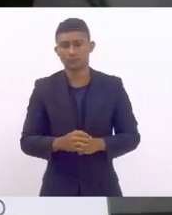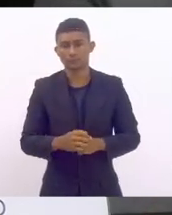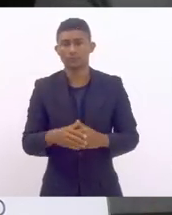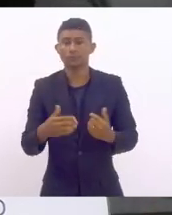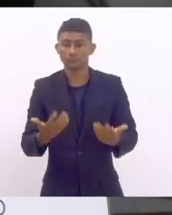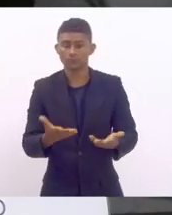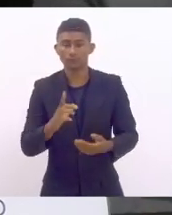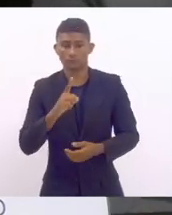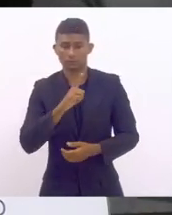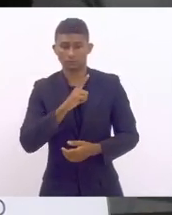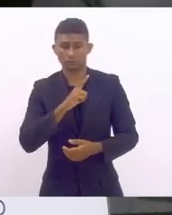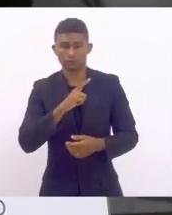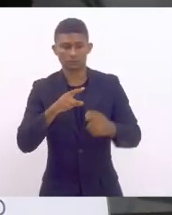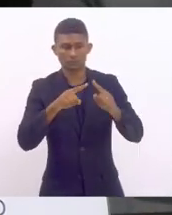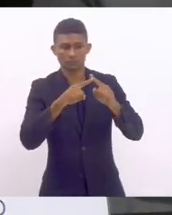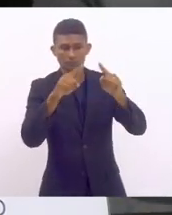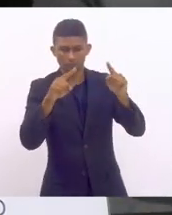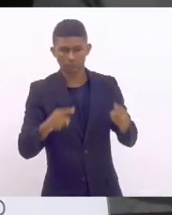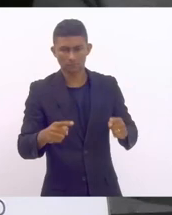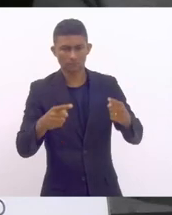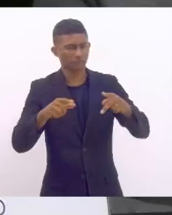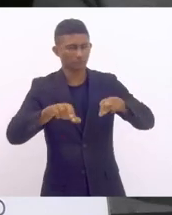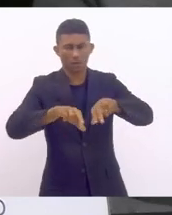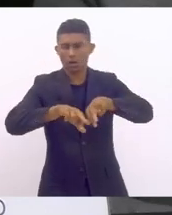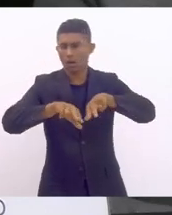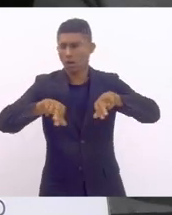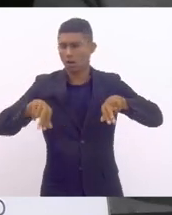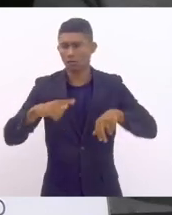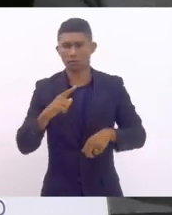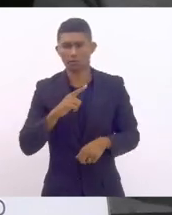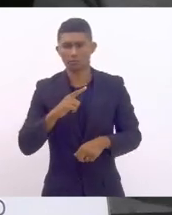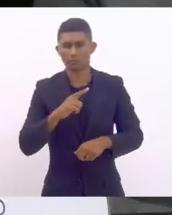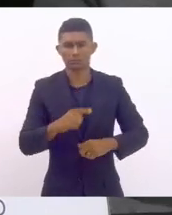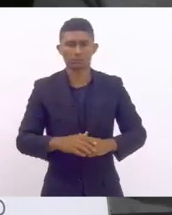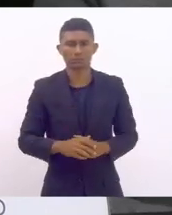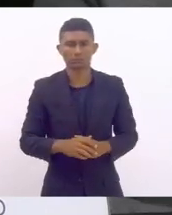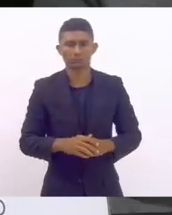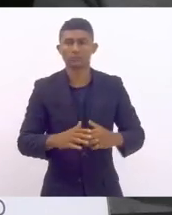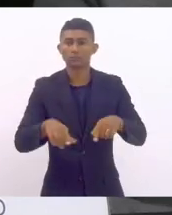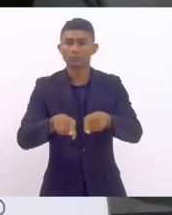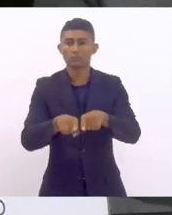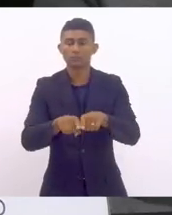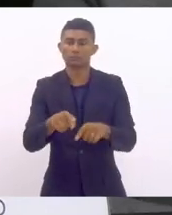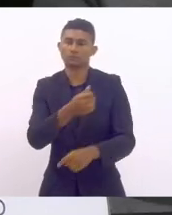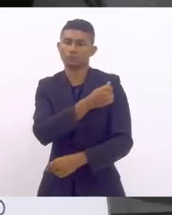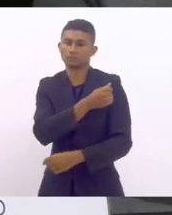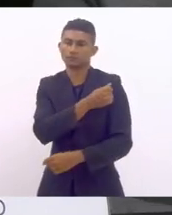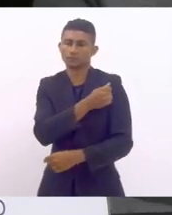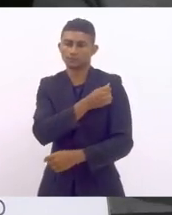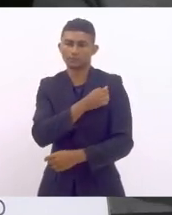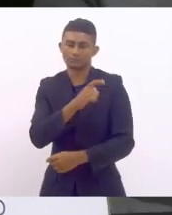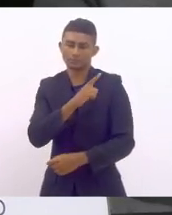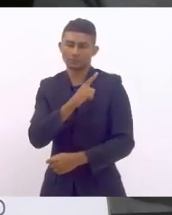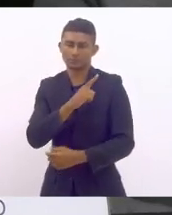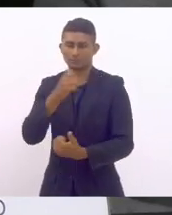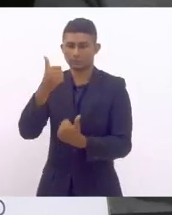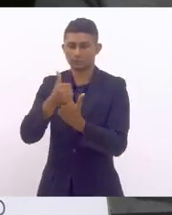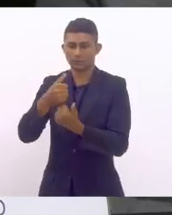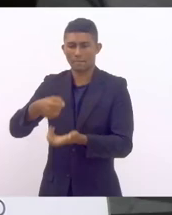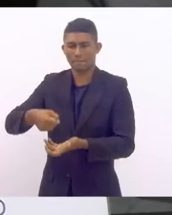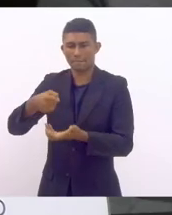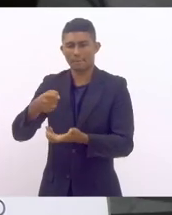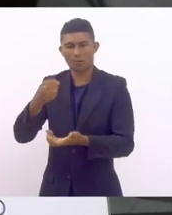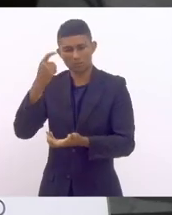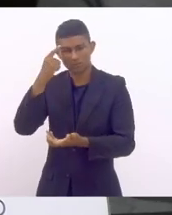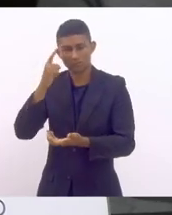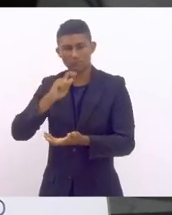pessoal encargos nós temos e fora bolsa estudantil nós temos algo em torno de vinte por cento